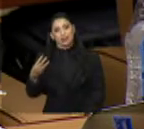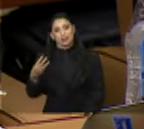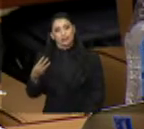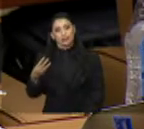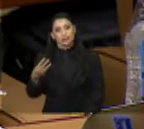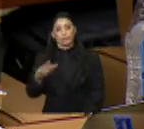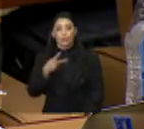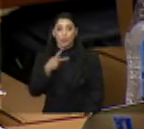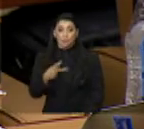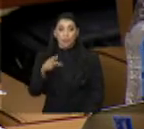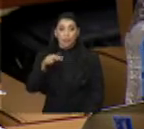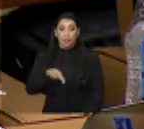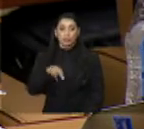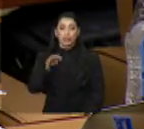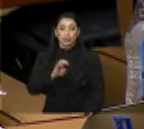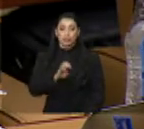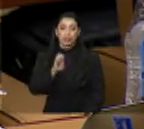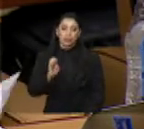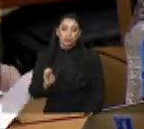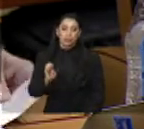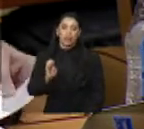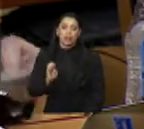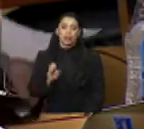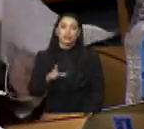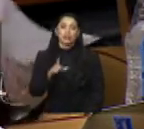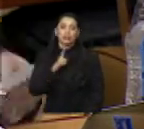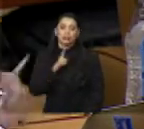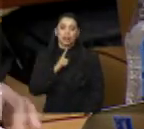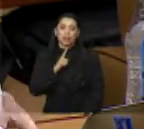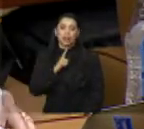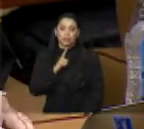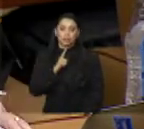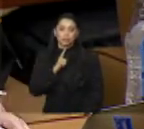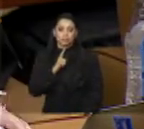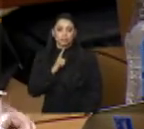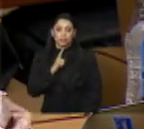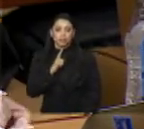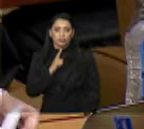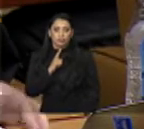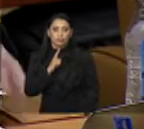Nacional de Educação cuja vigência vai até